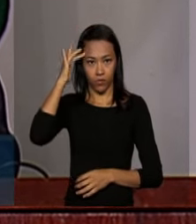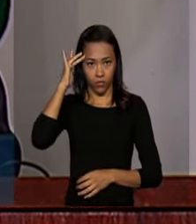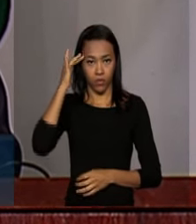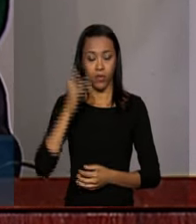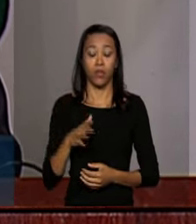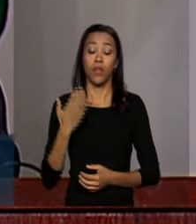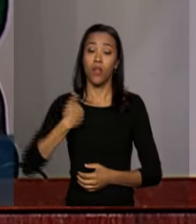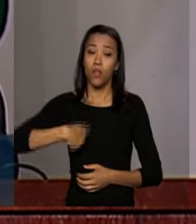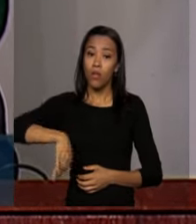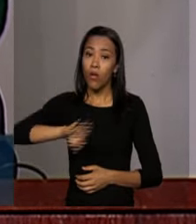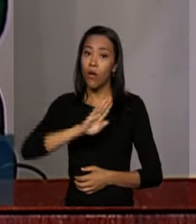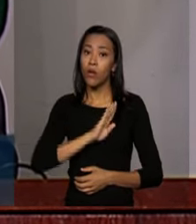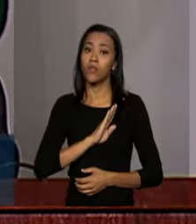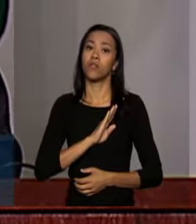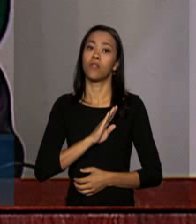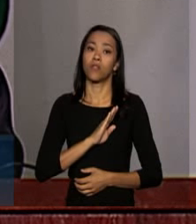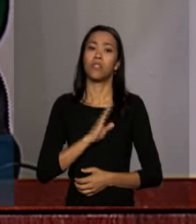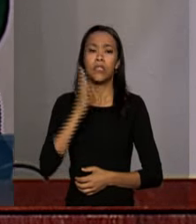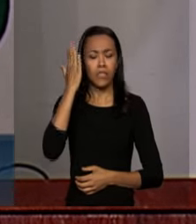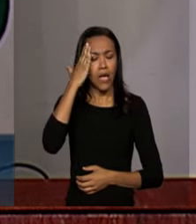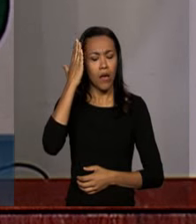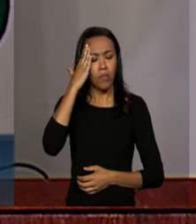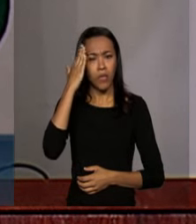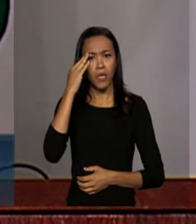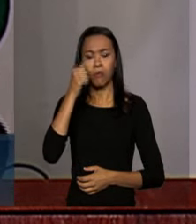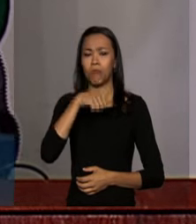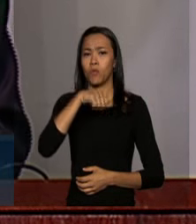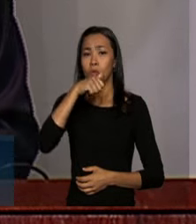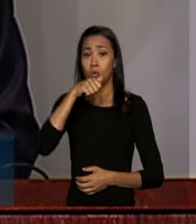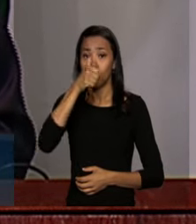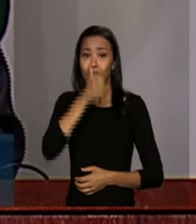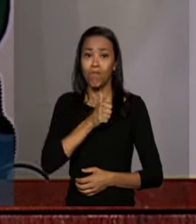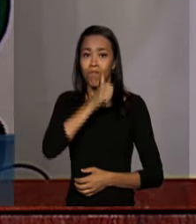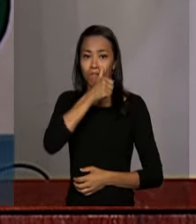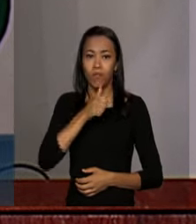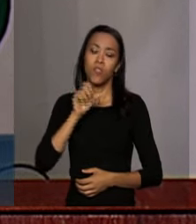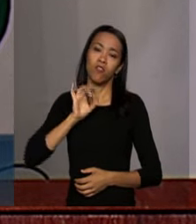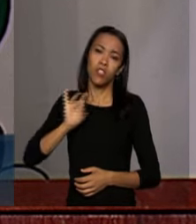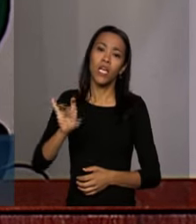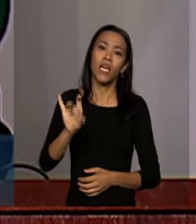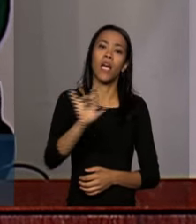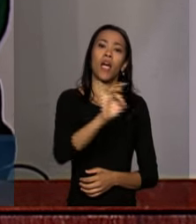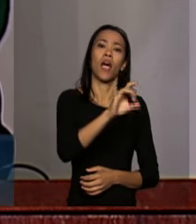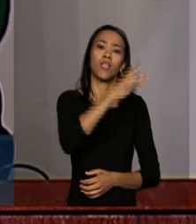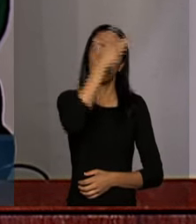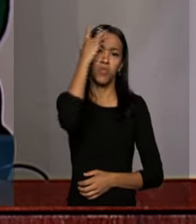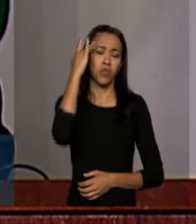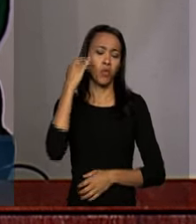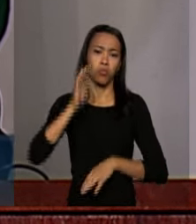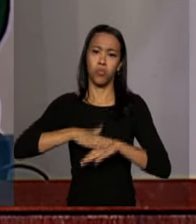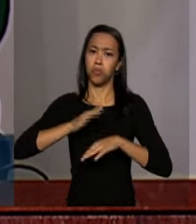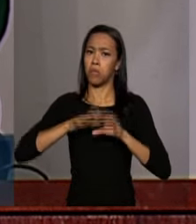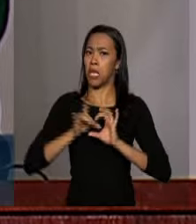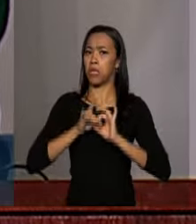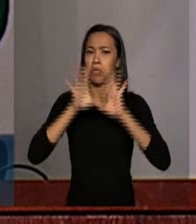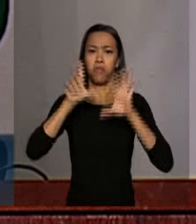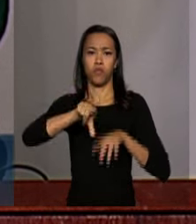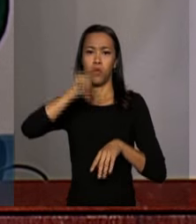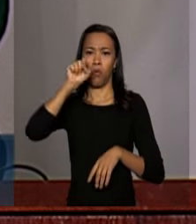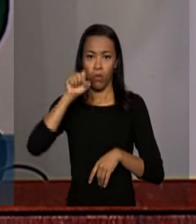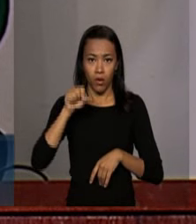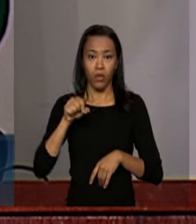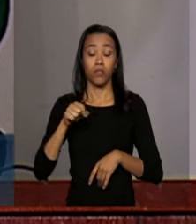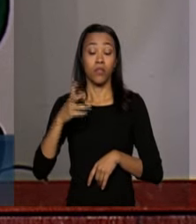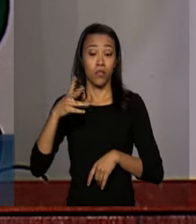contudo, deixar de reconhecer o sacrifício desses cidadãos que, de livre arbítrio, decidiram consagrar